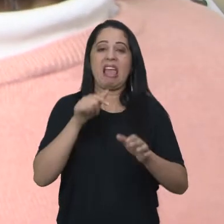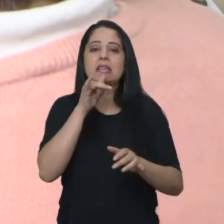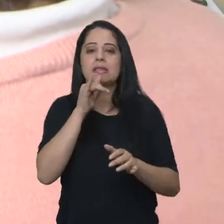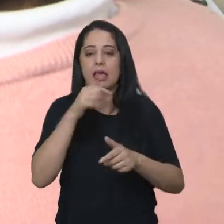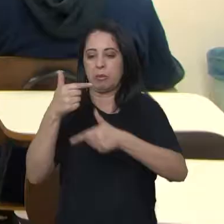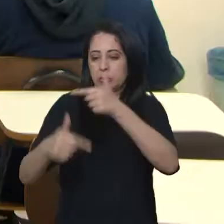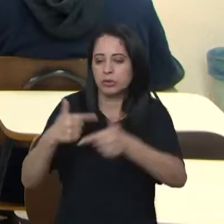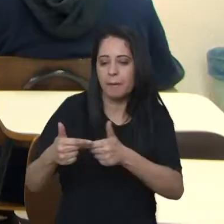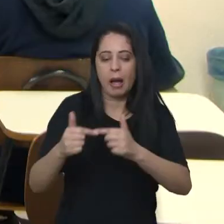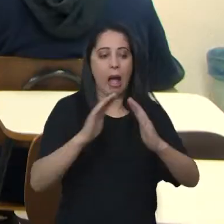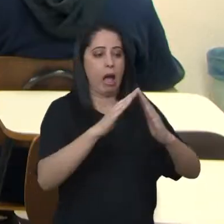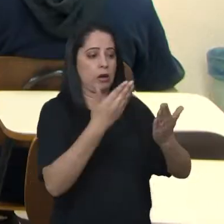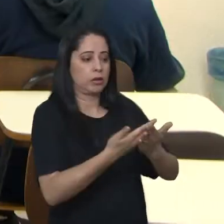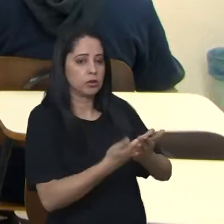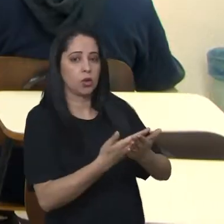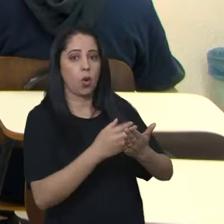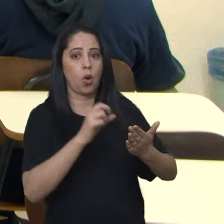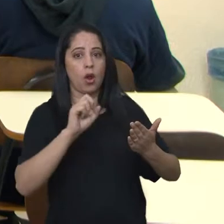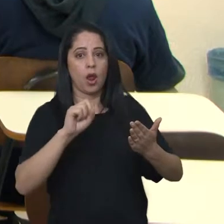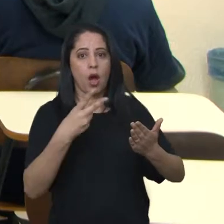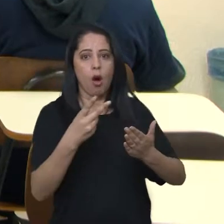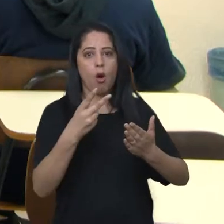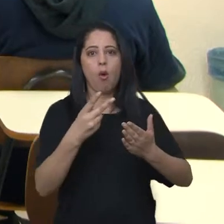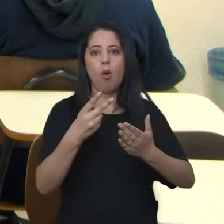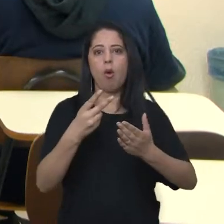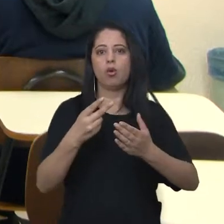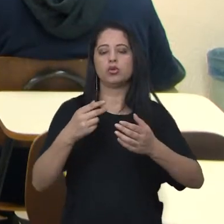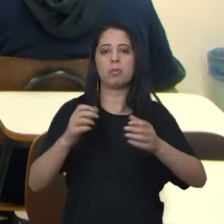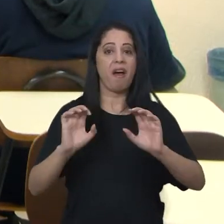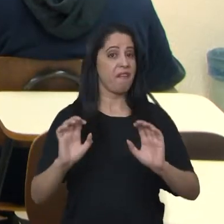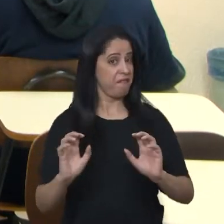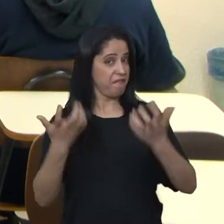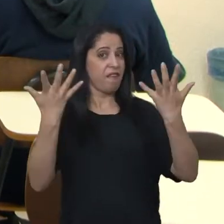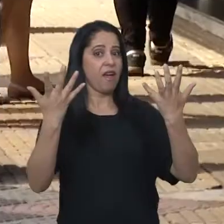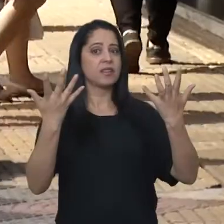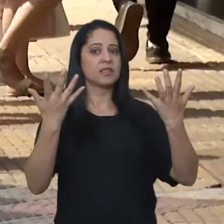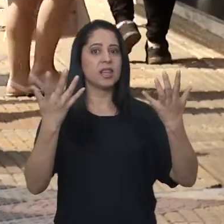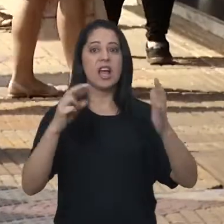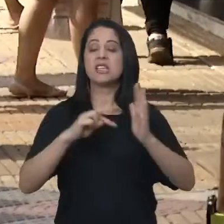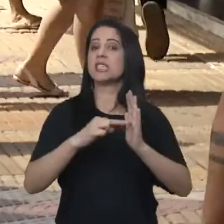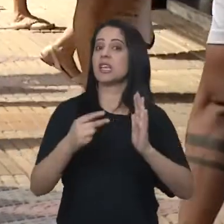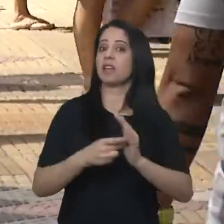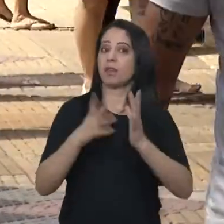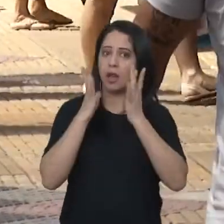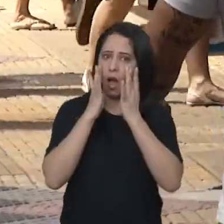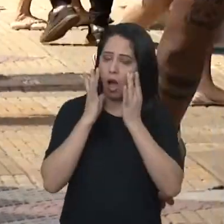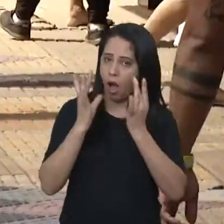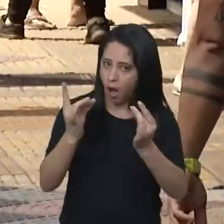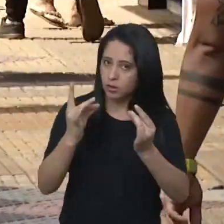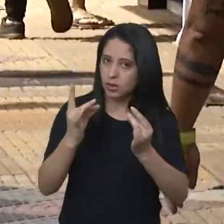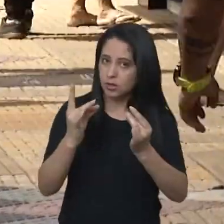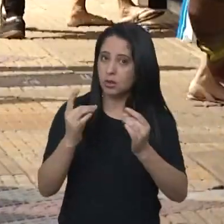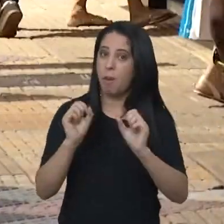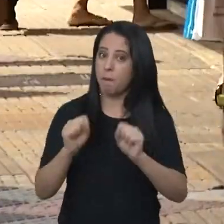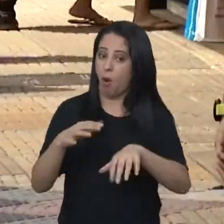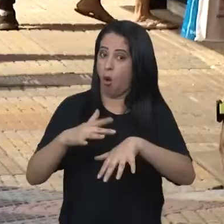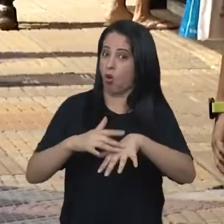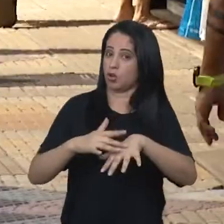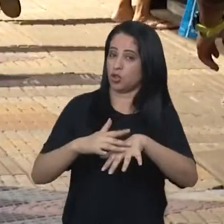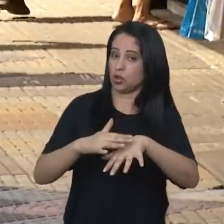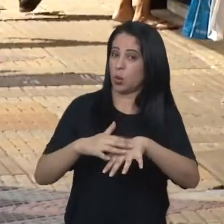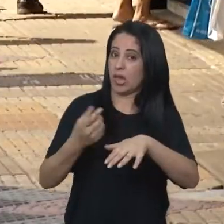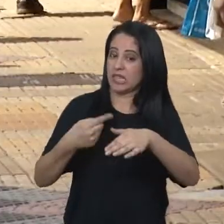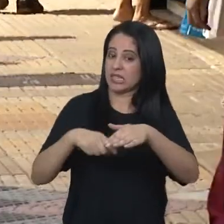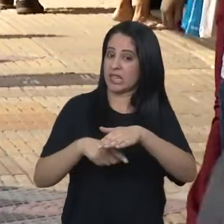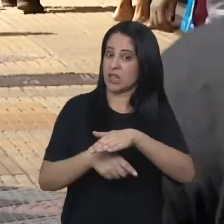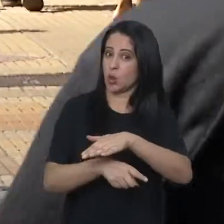no trabalho, na escola ou mesmo no meio de uma confraternização entre amigos, isso pode ser um sinal de alerta para a narcolepsia,